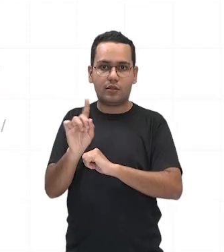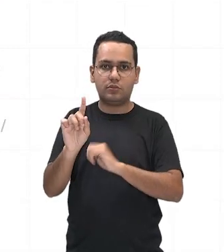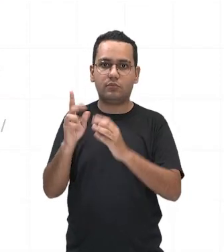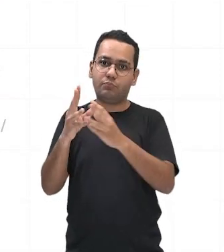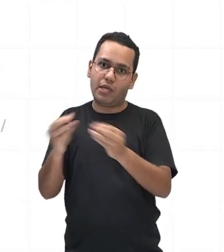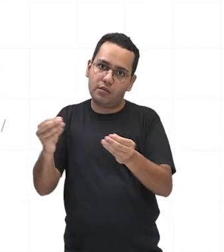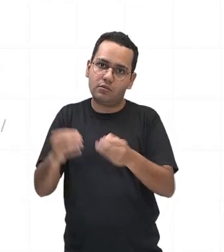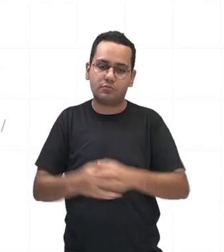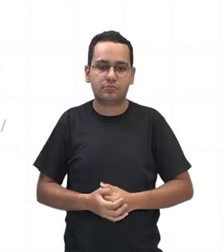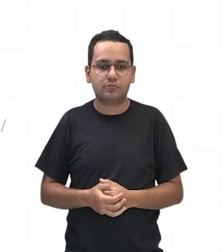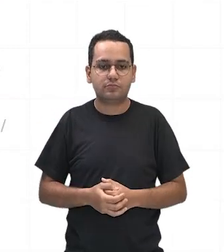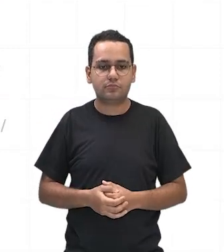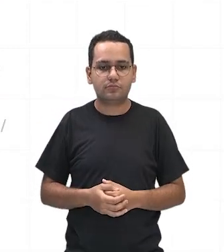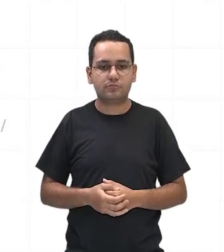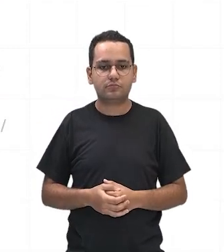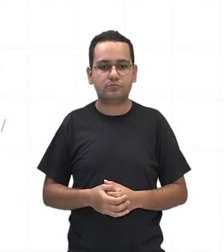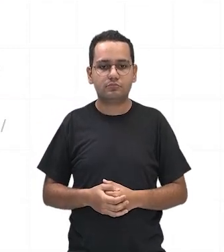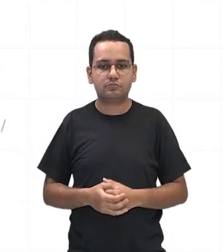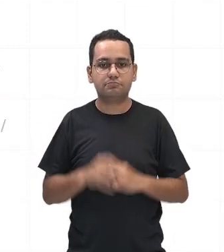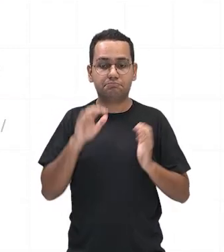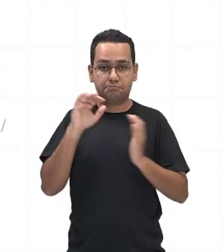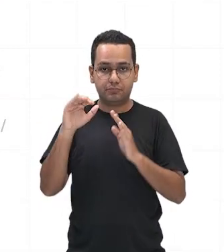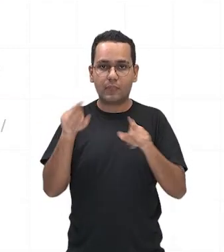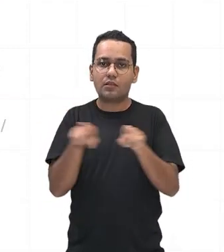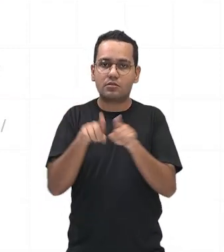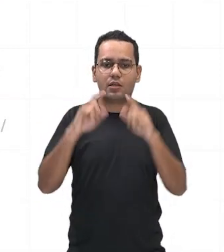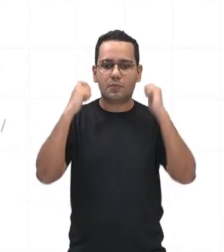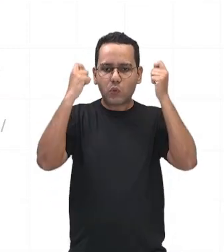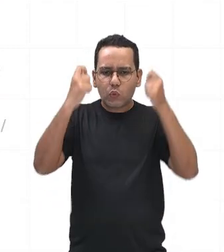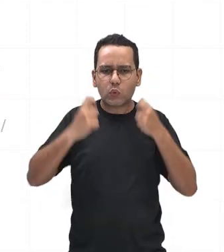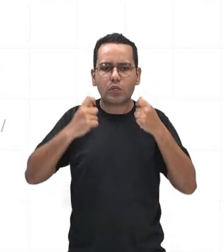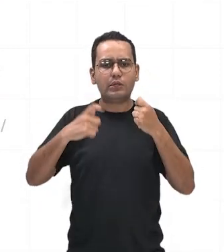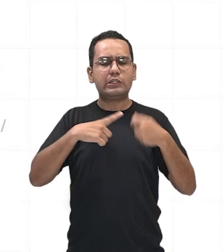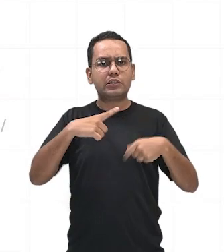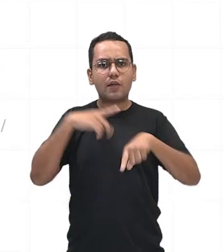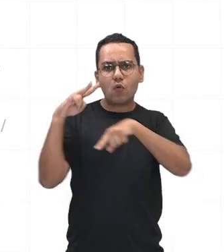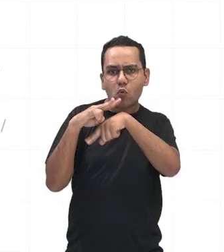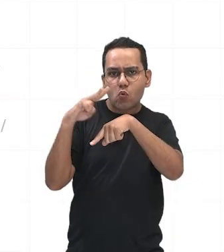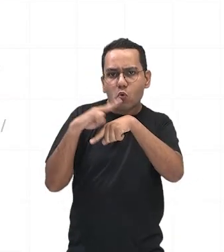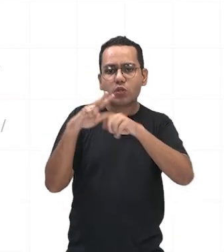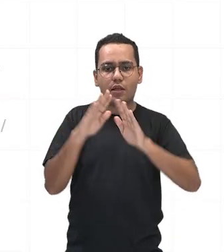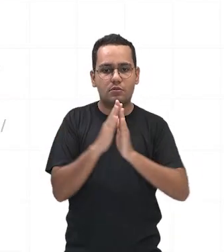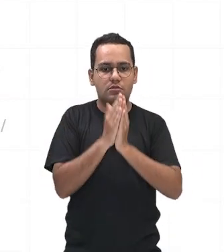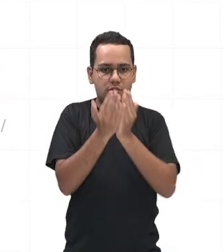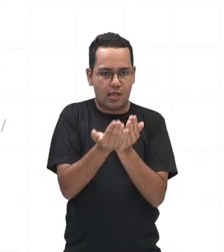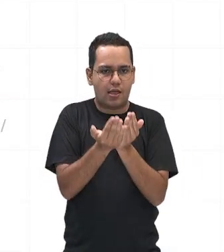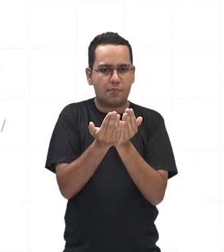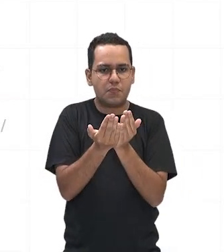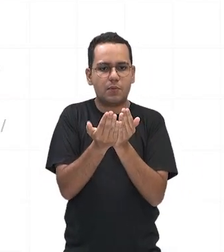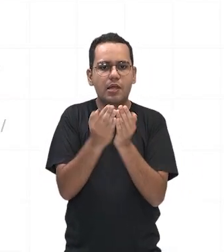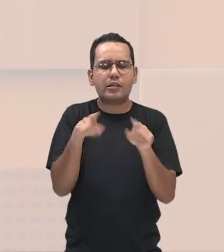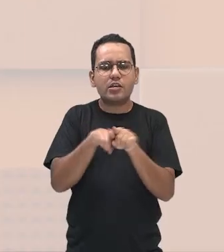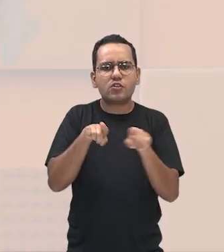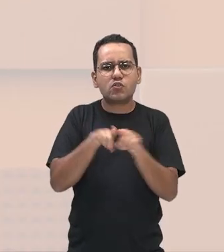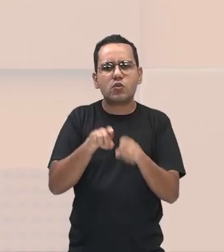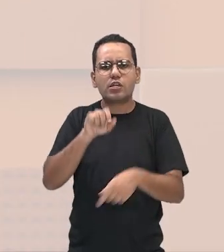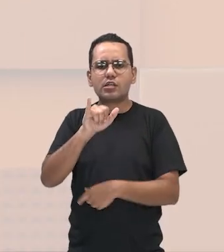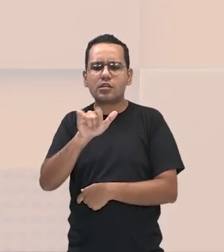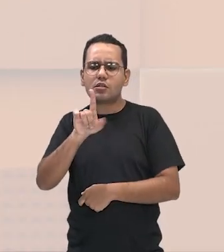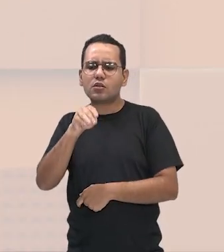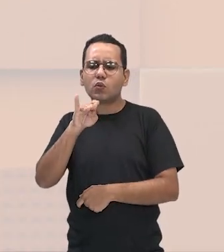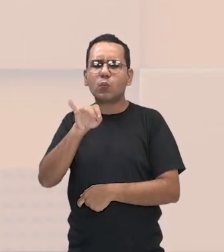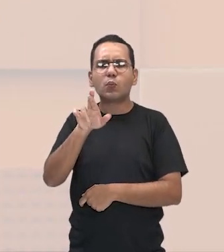também preservaram a Bíblia, faziam iluminuras artísticas para os evangélicos. O que era, então,